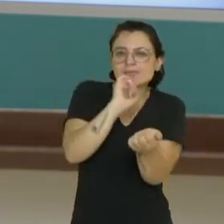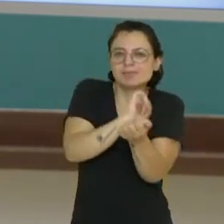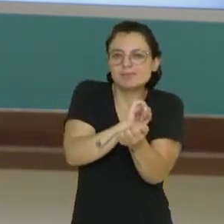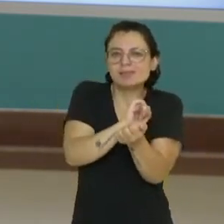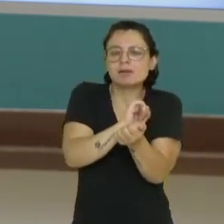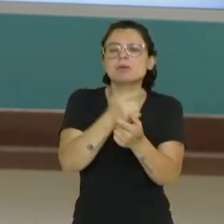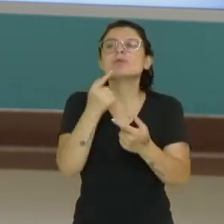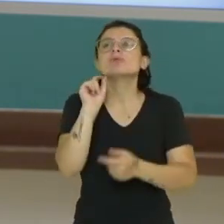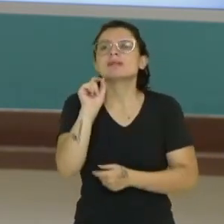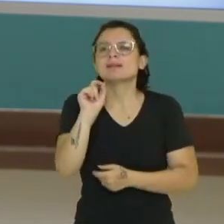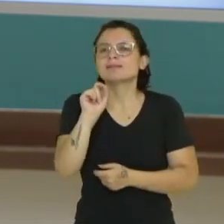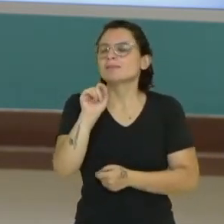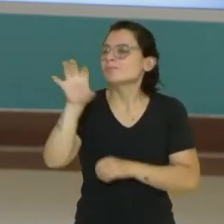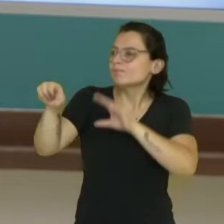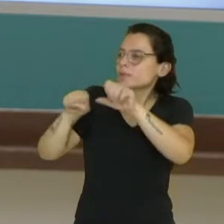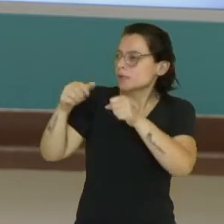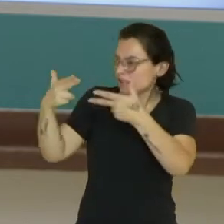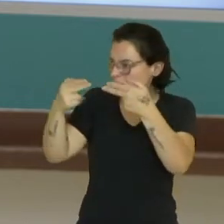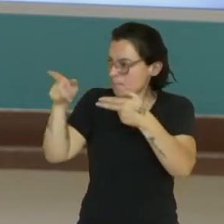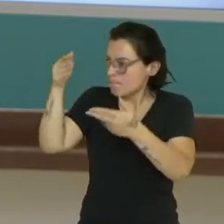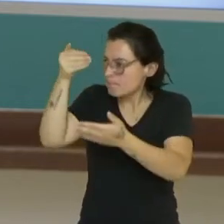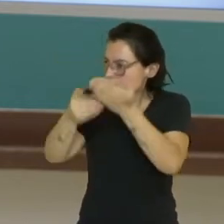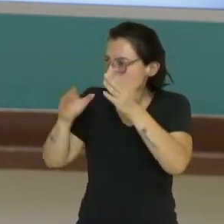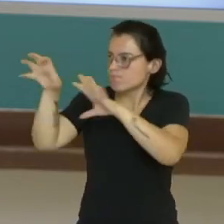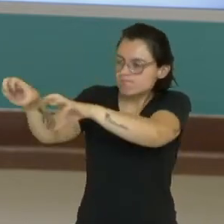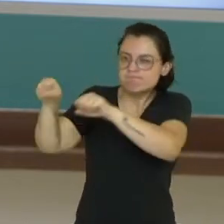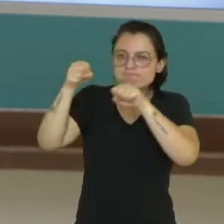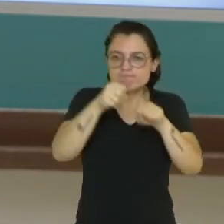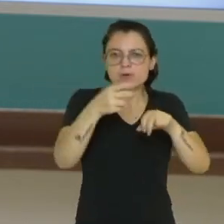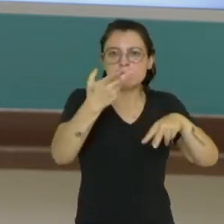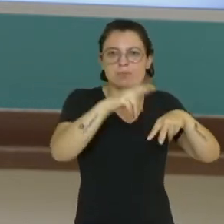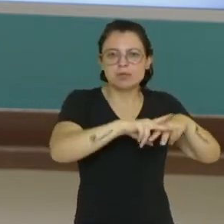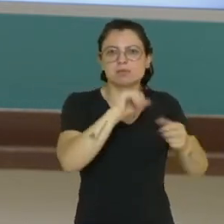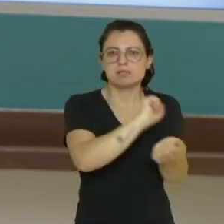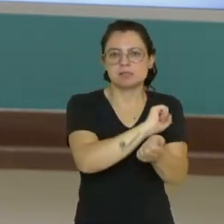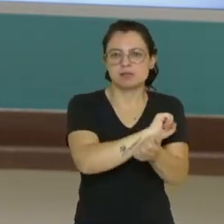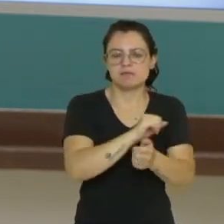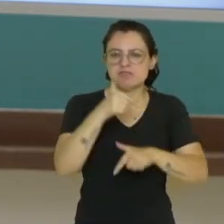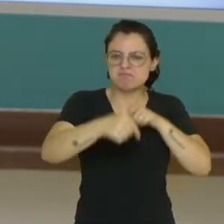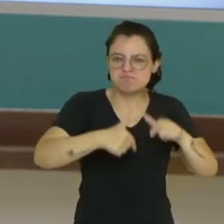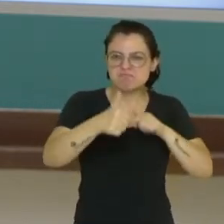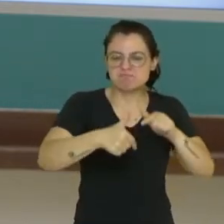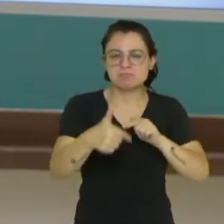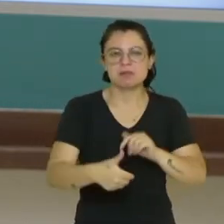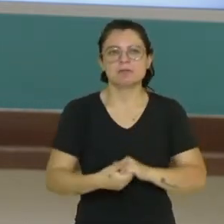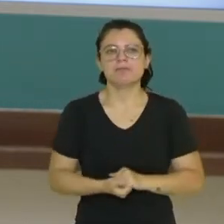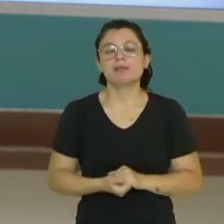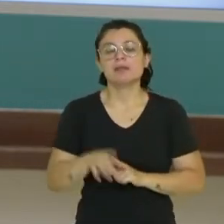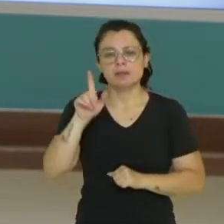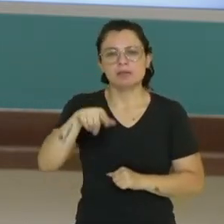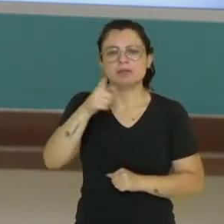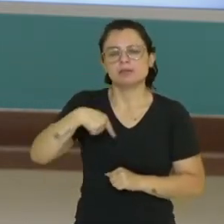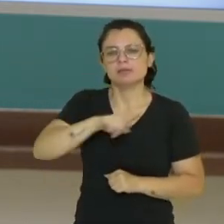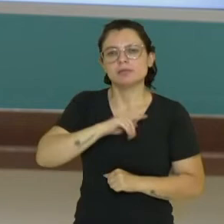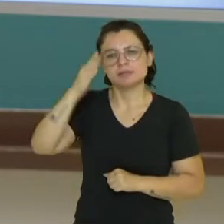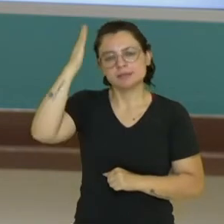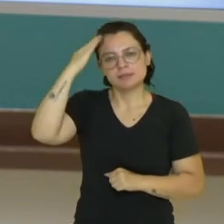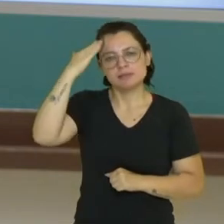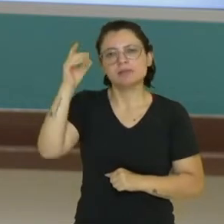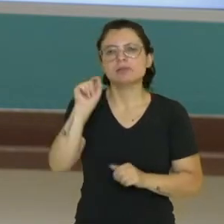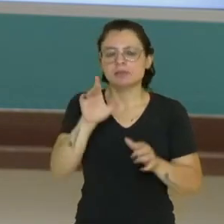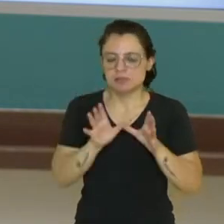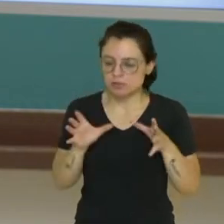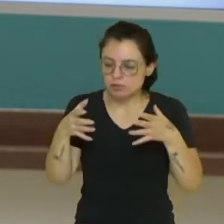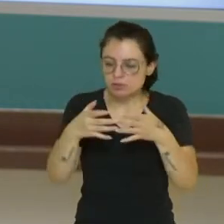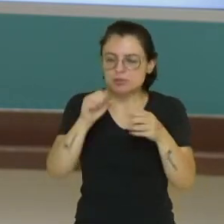que normalmente eram prisioneiros de guerra. Tá? Então, dessa forma, nós entendemos que se trata de uma sociedade, como eu havia